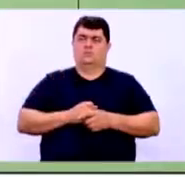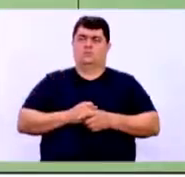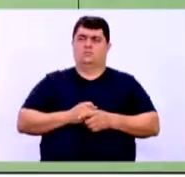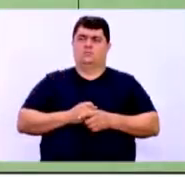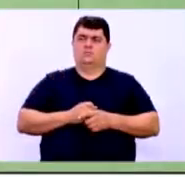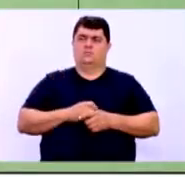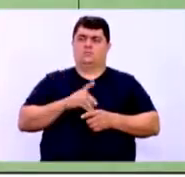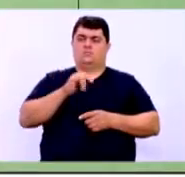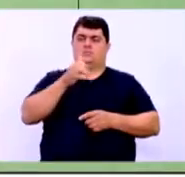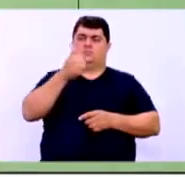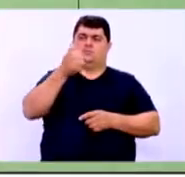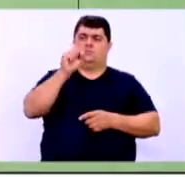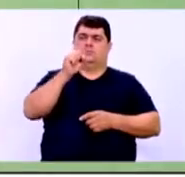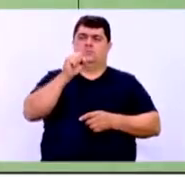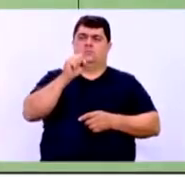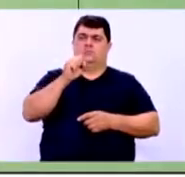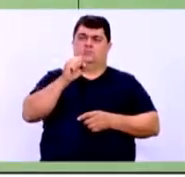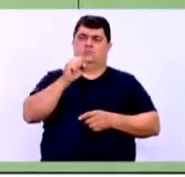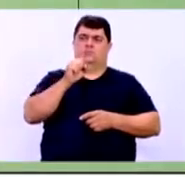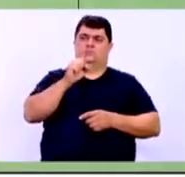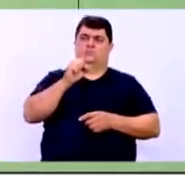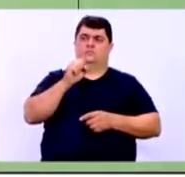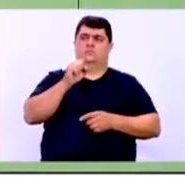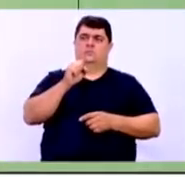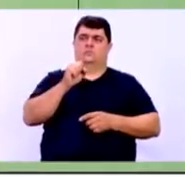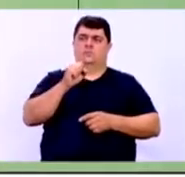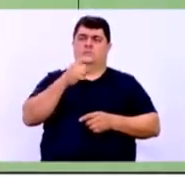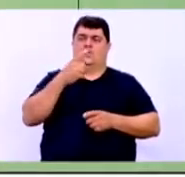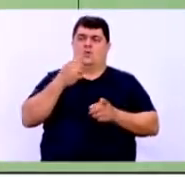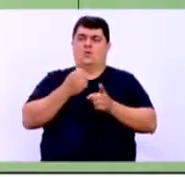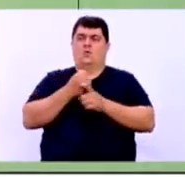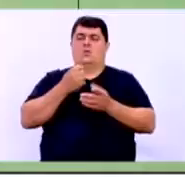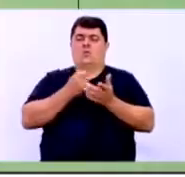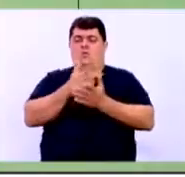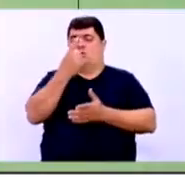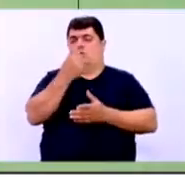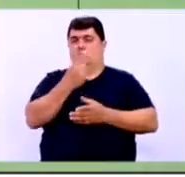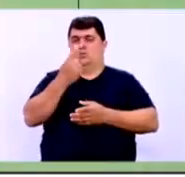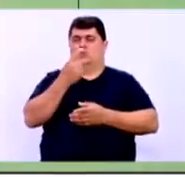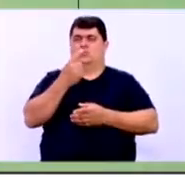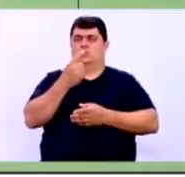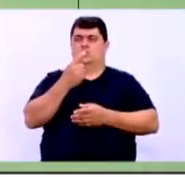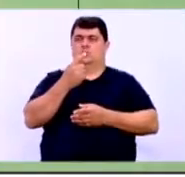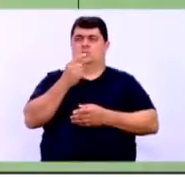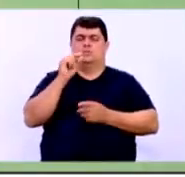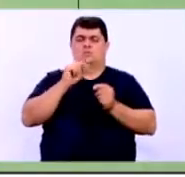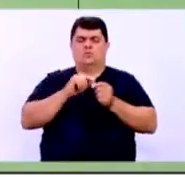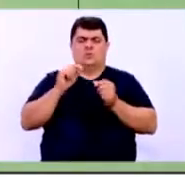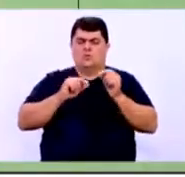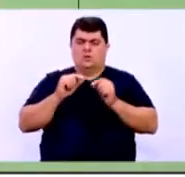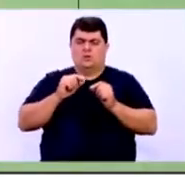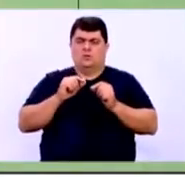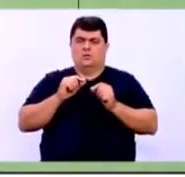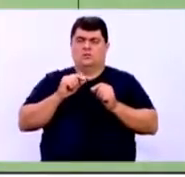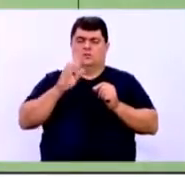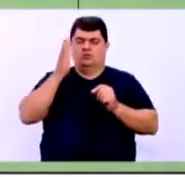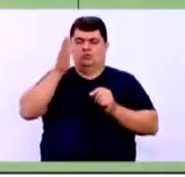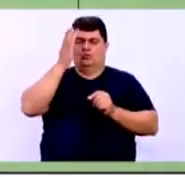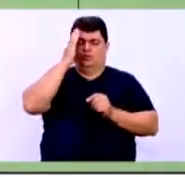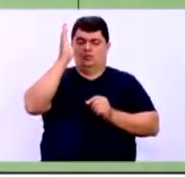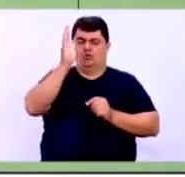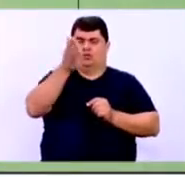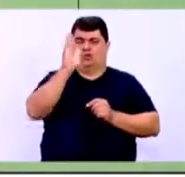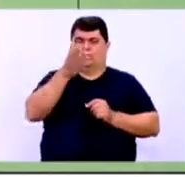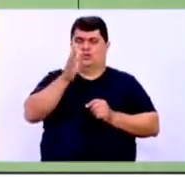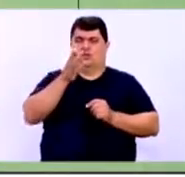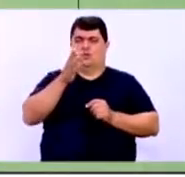Dia 18, o que aconteceu? Uma compra. Professor, compra, o que eu faço? Você já sabe, aluno.